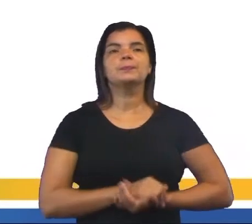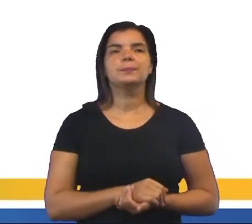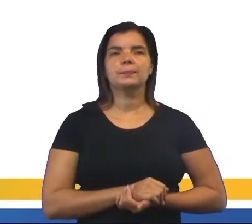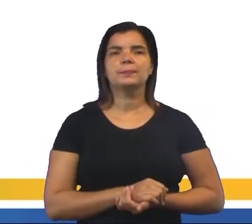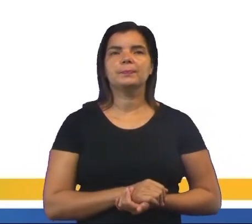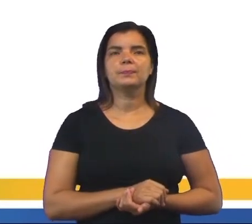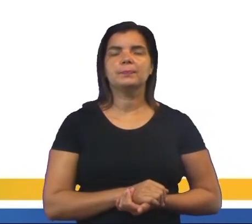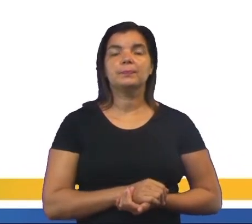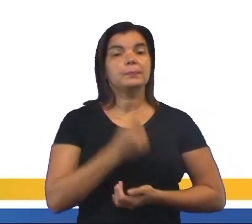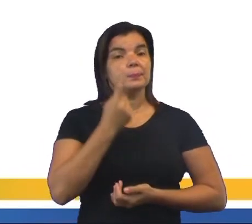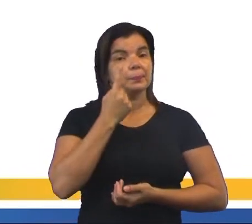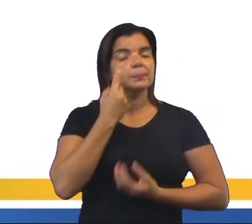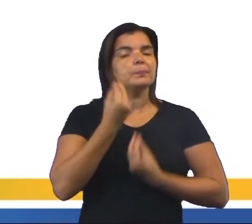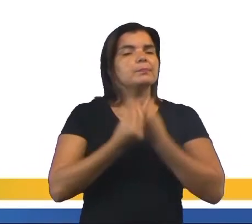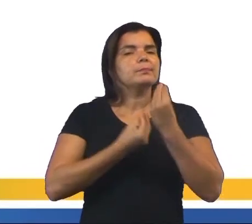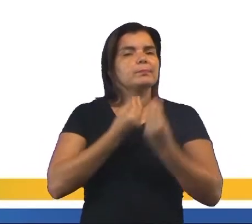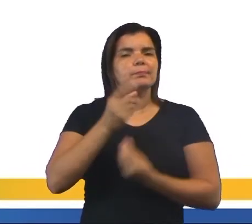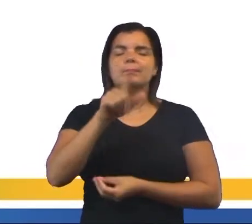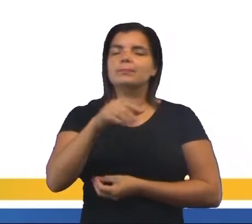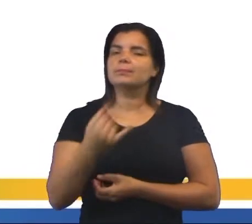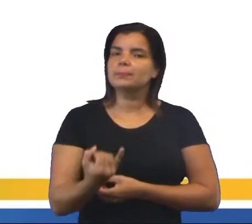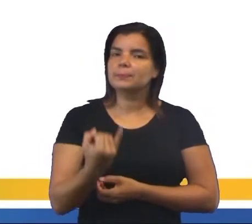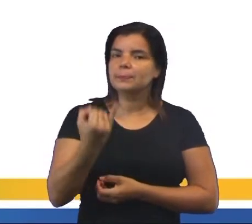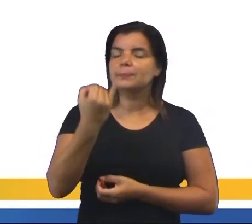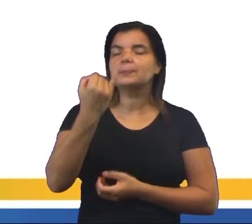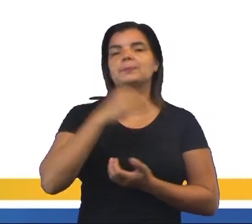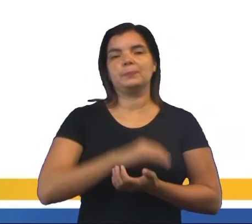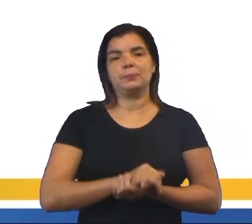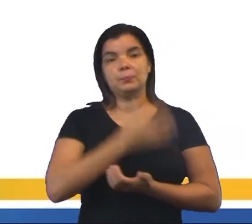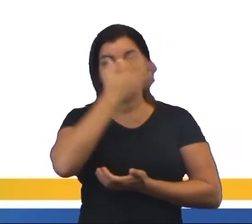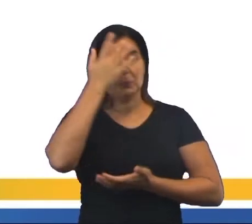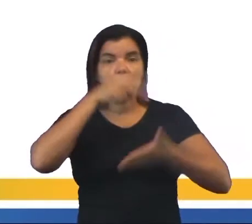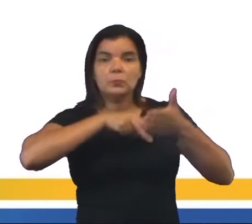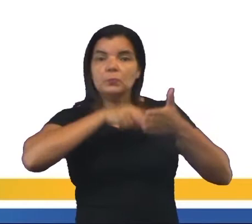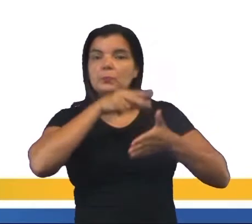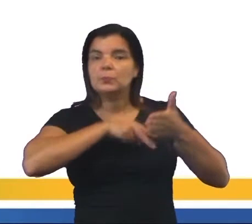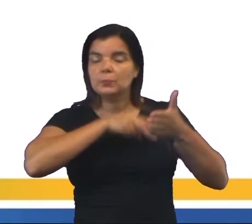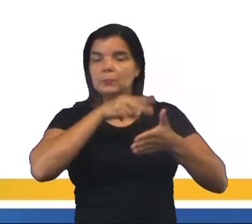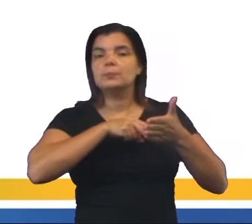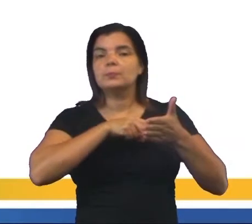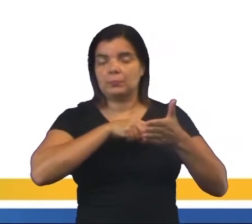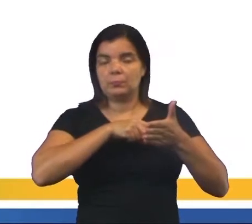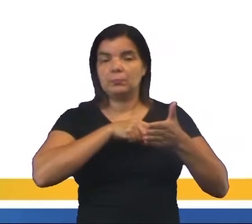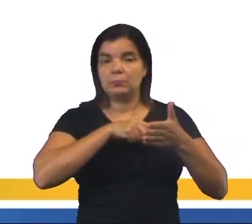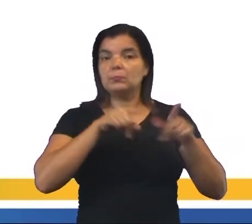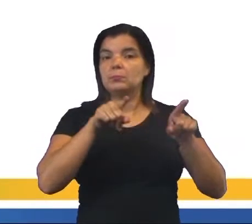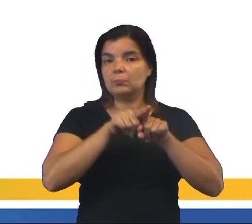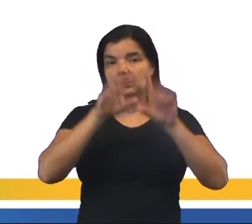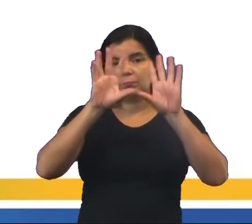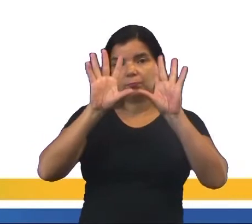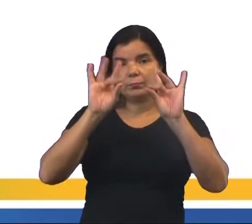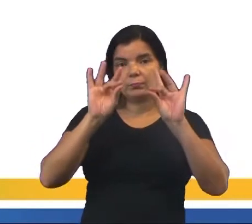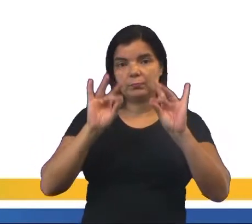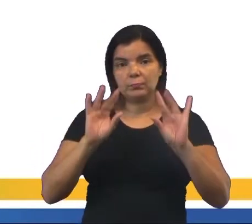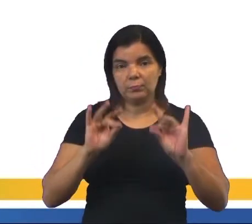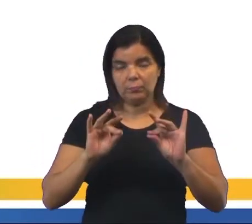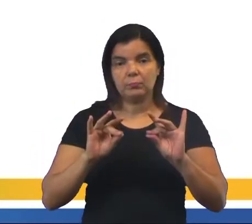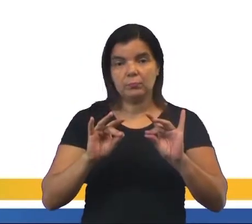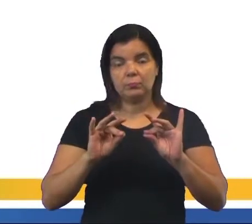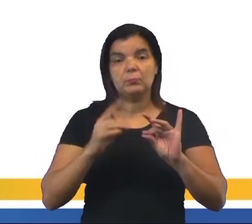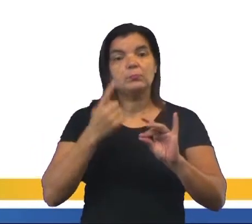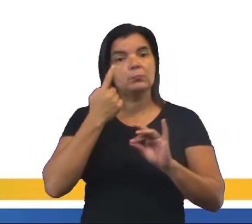descritivo. Observem como é importante para o leitor, por meio da descrição, ele